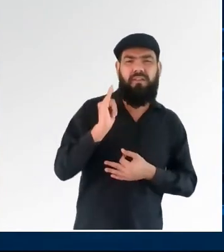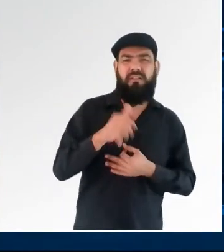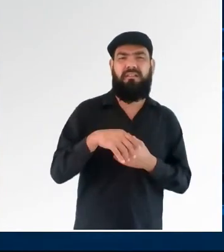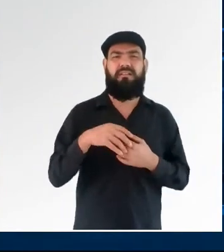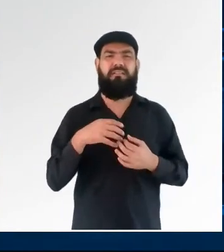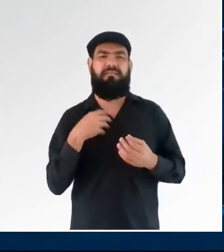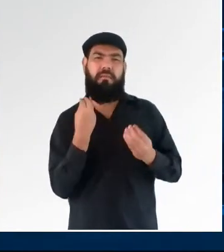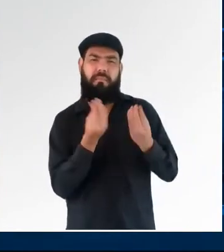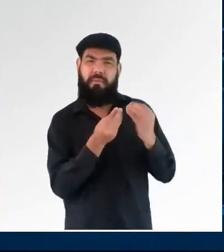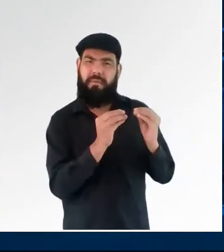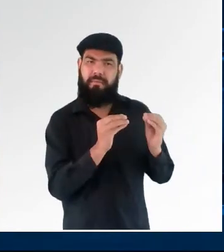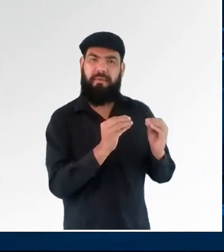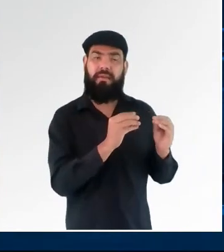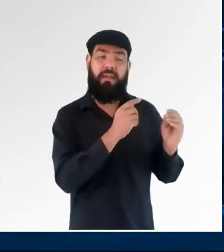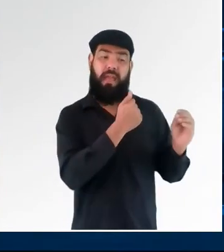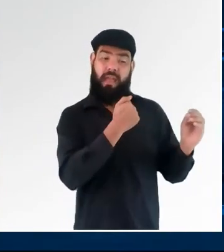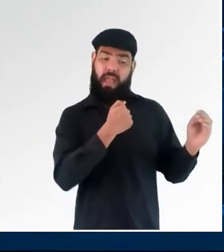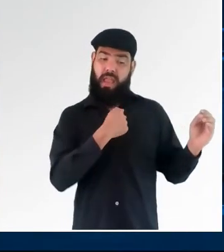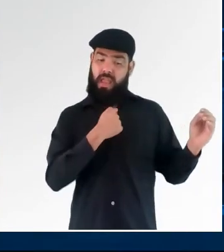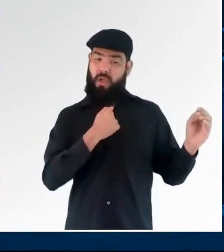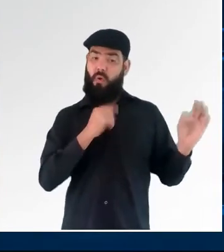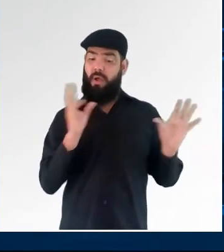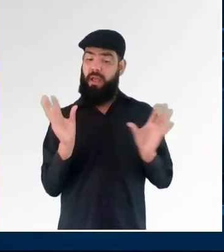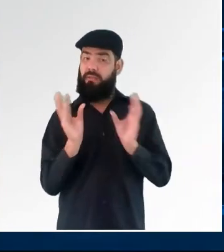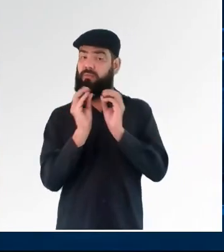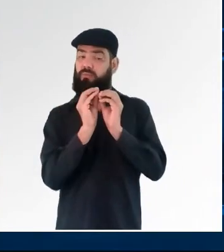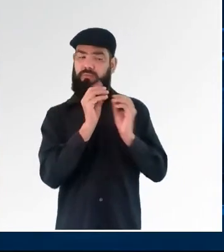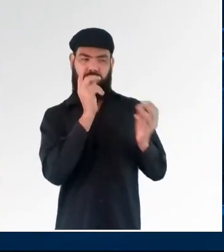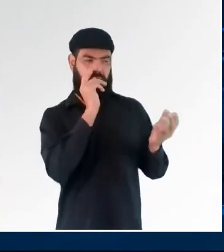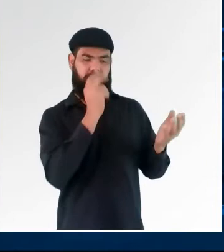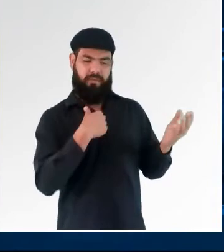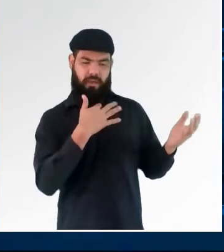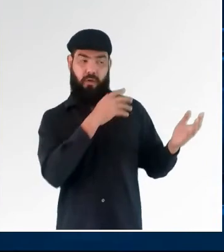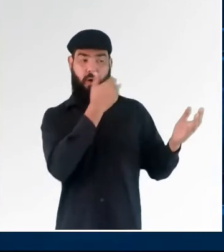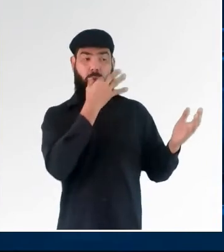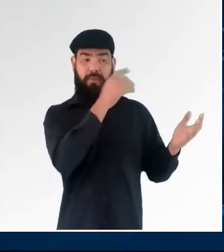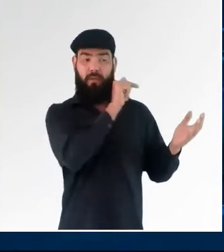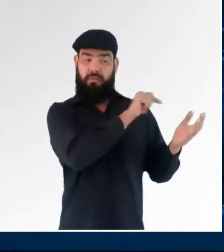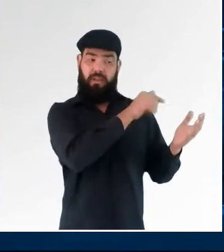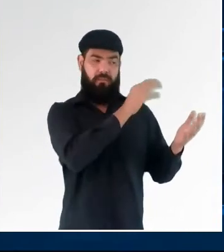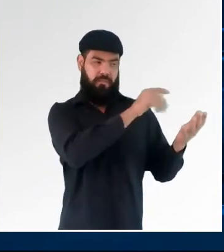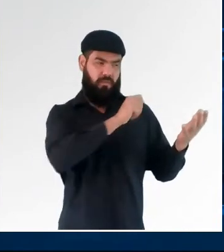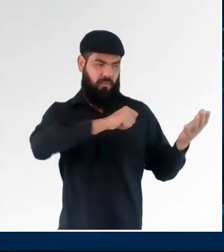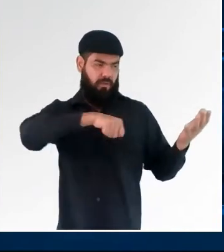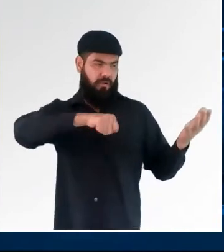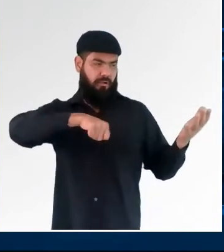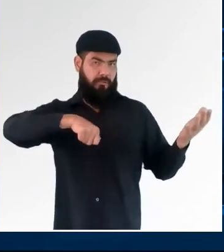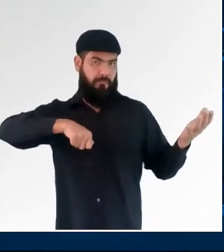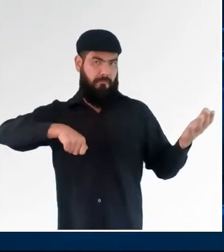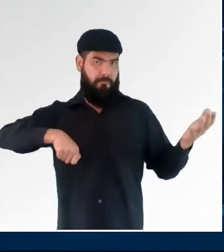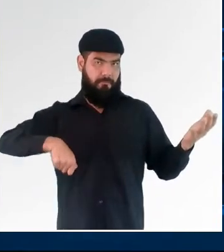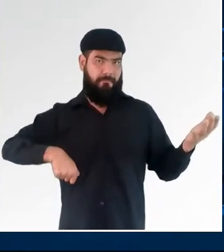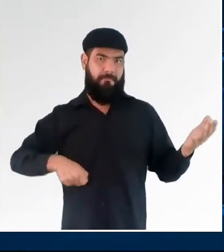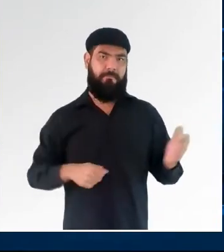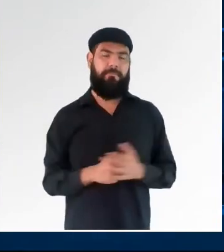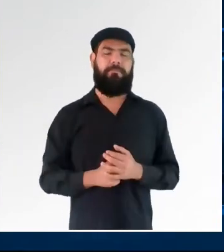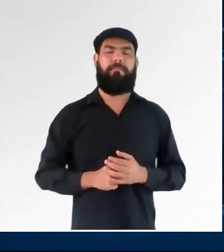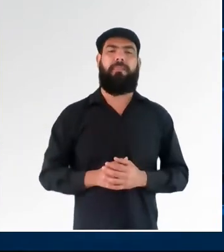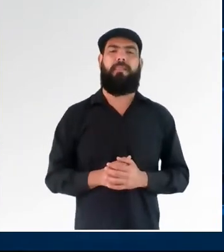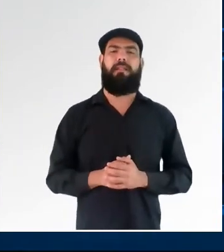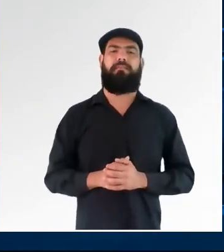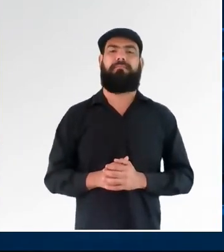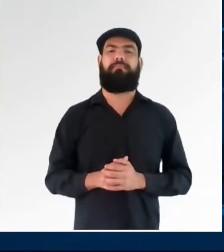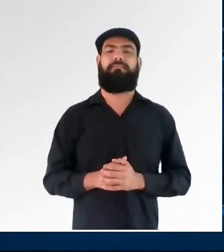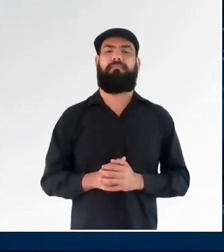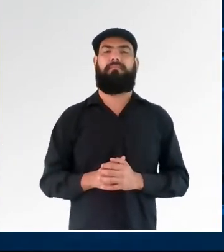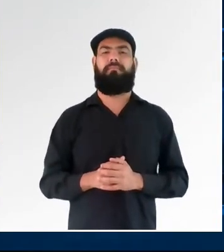alguns casos que ocorreu no livro. Por quê? Porque ele está interessando alguém, né? Ele